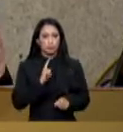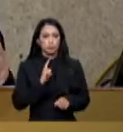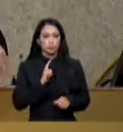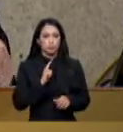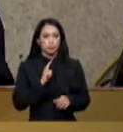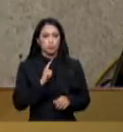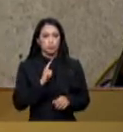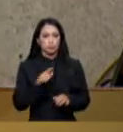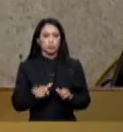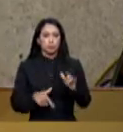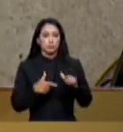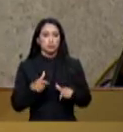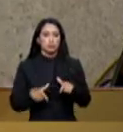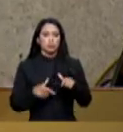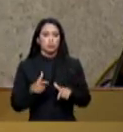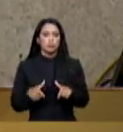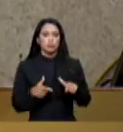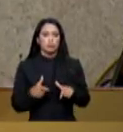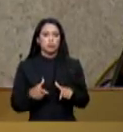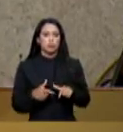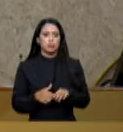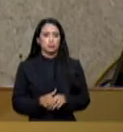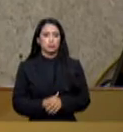dos serviços.